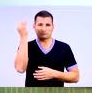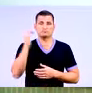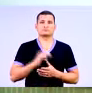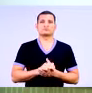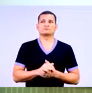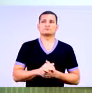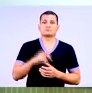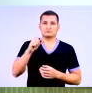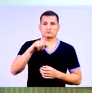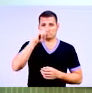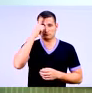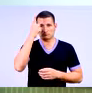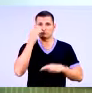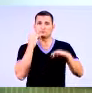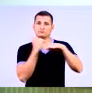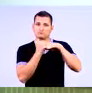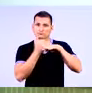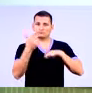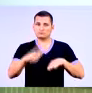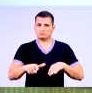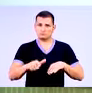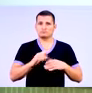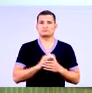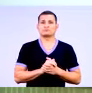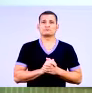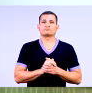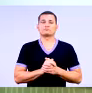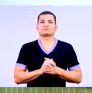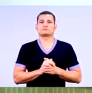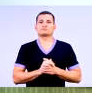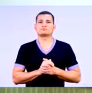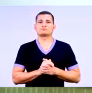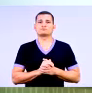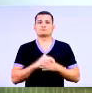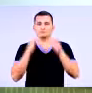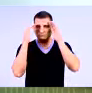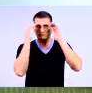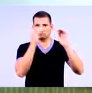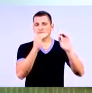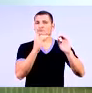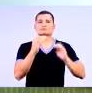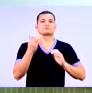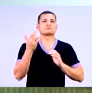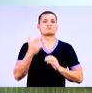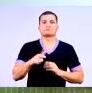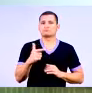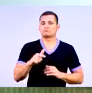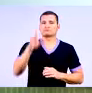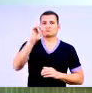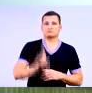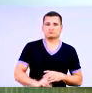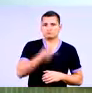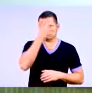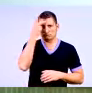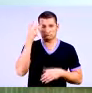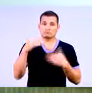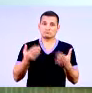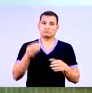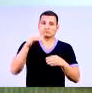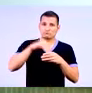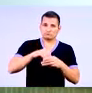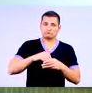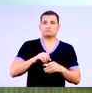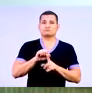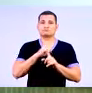é a ideia da desigualdade, do desrespeito aos direitos humanos, né? Então, dentro de uma sociedade